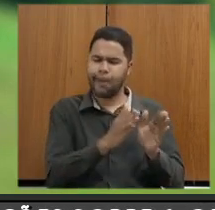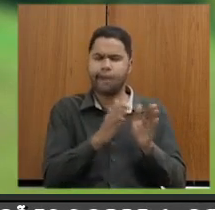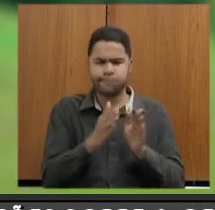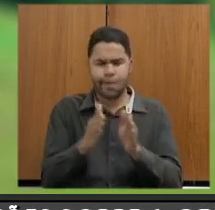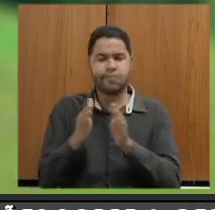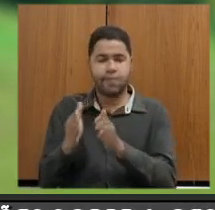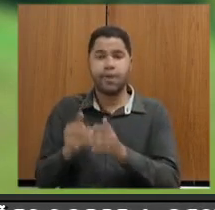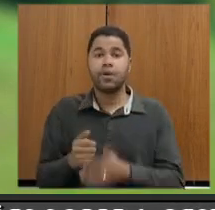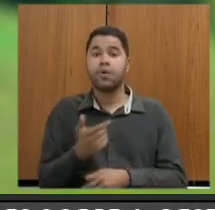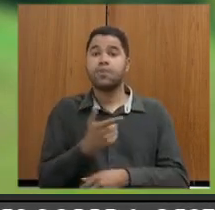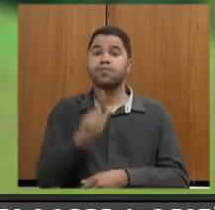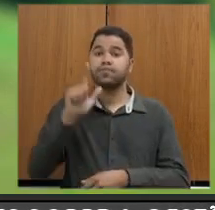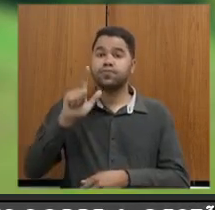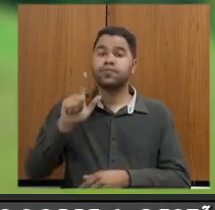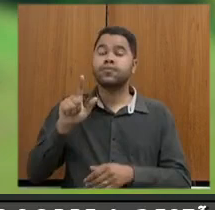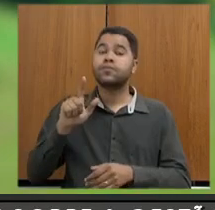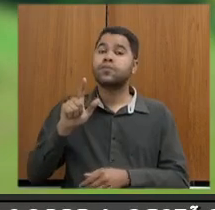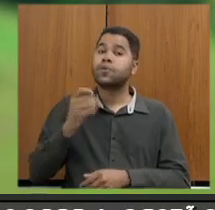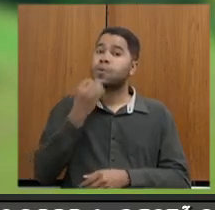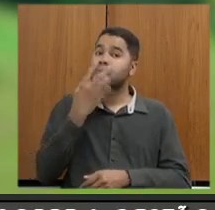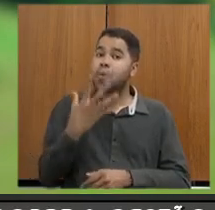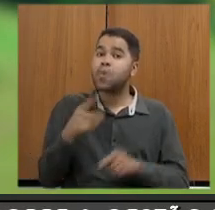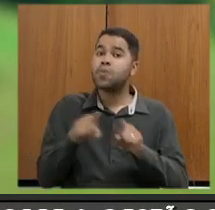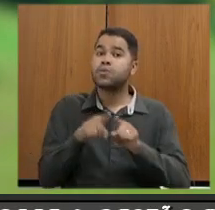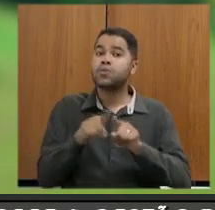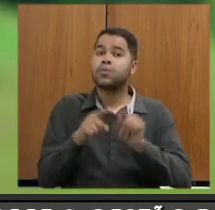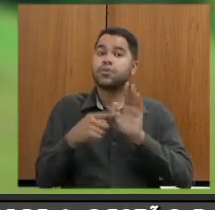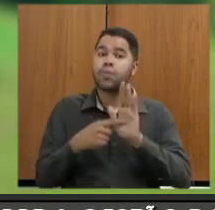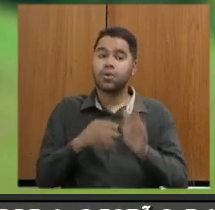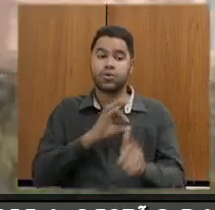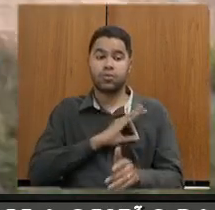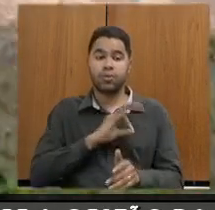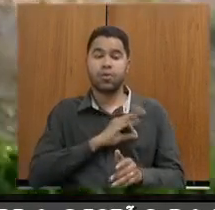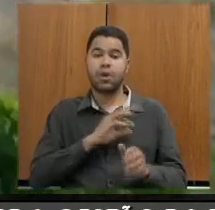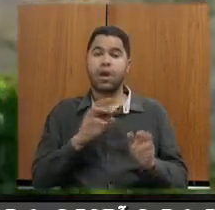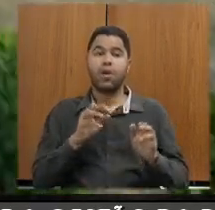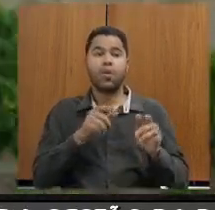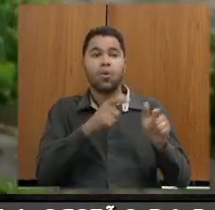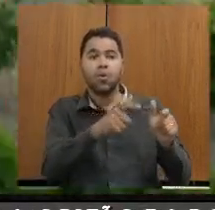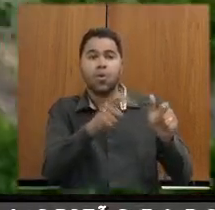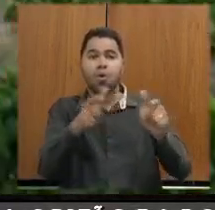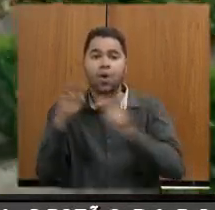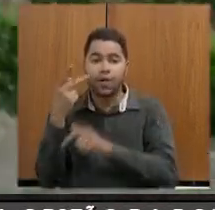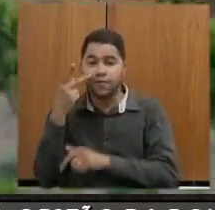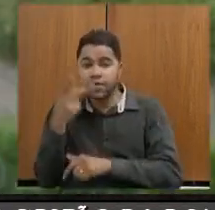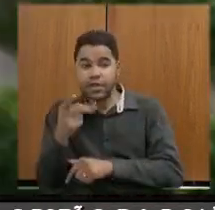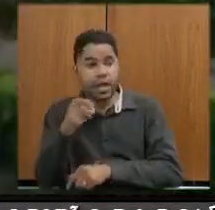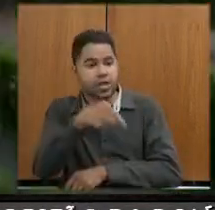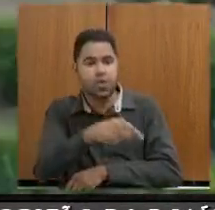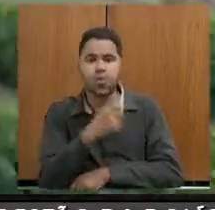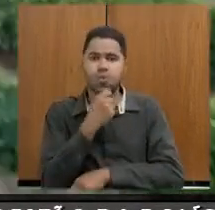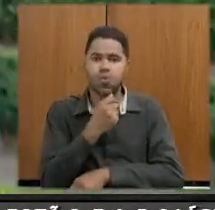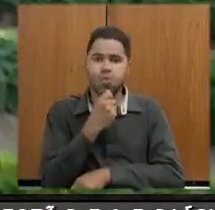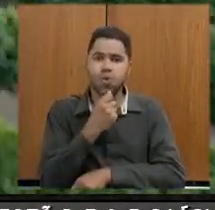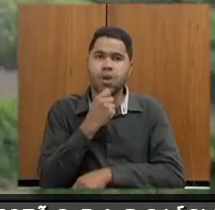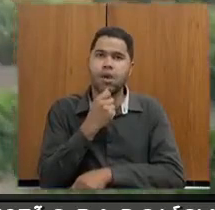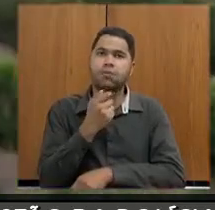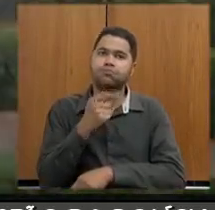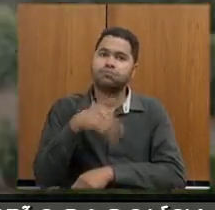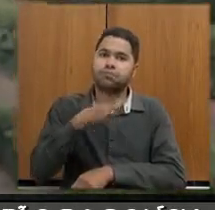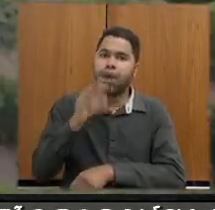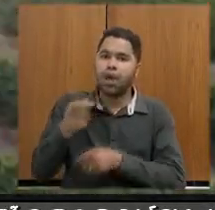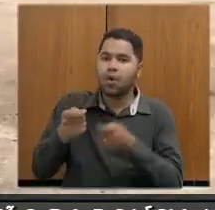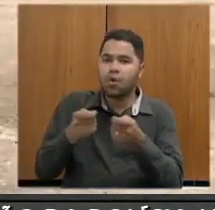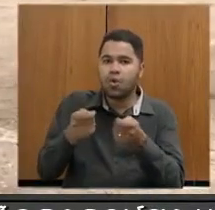Uma Outra vantagem que o aplicativo mostrará o policial a relação dos locais visitados e não visitados permitindo um maior